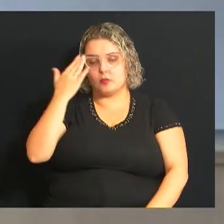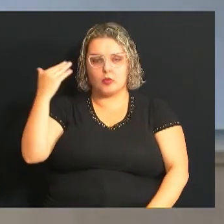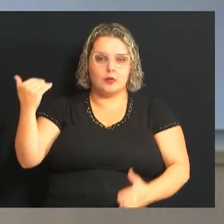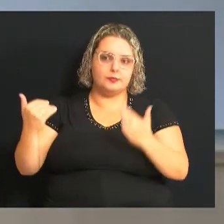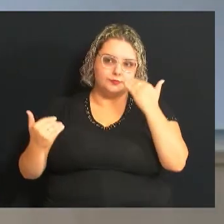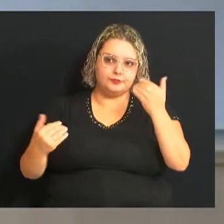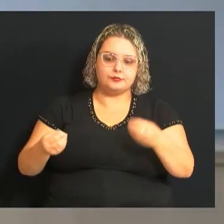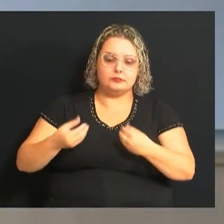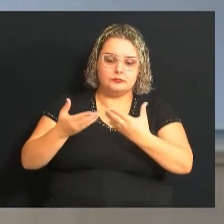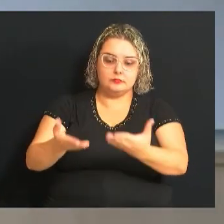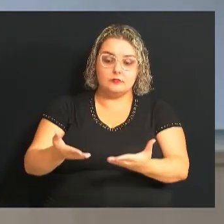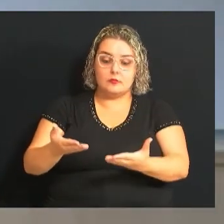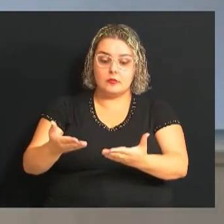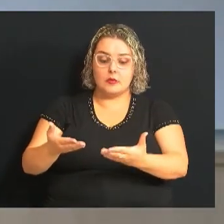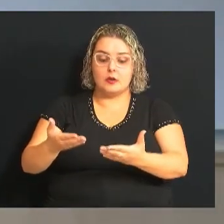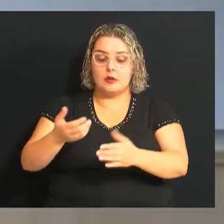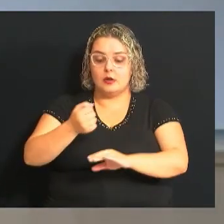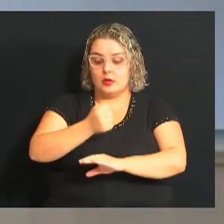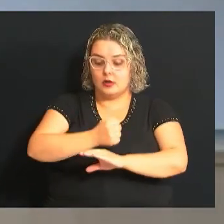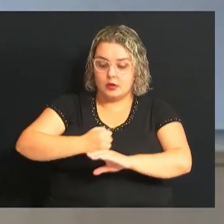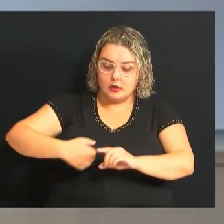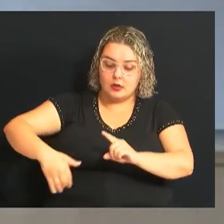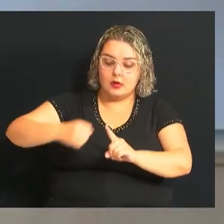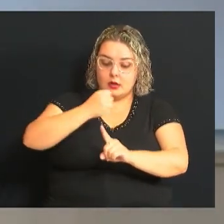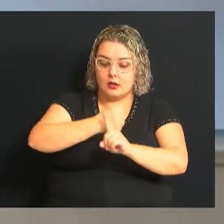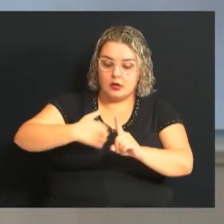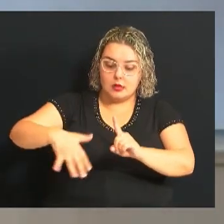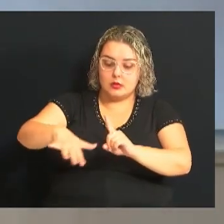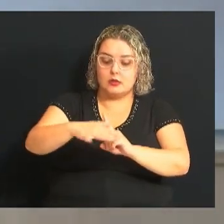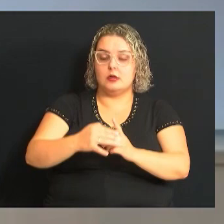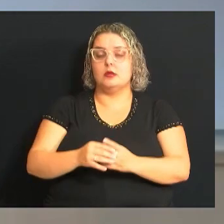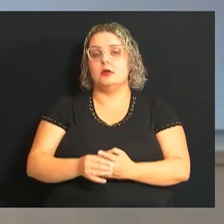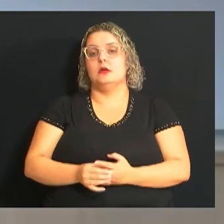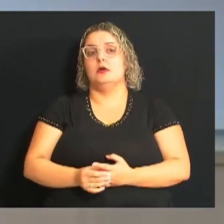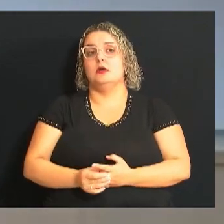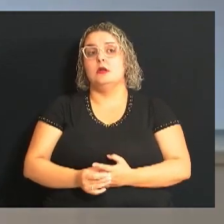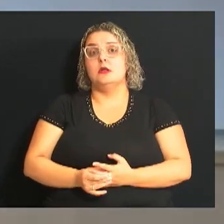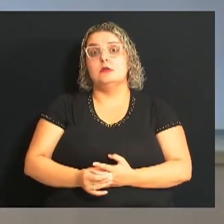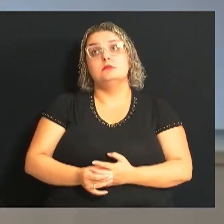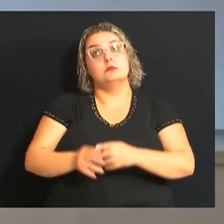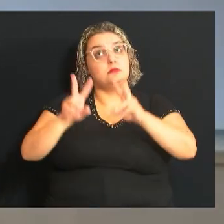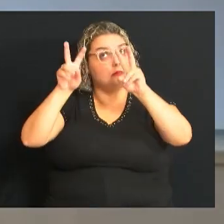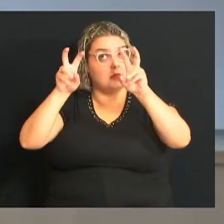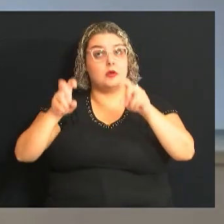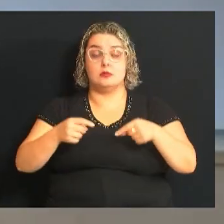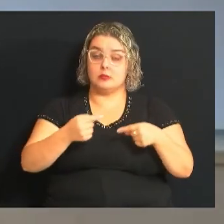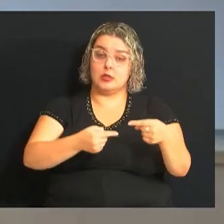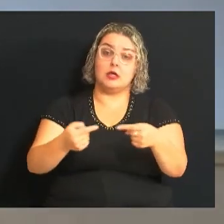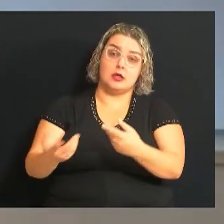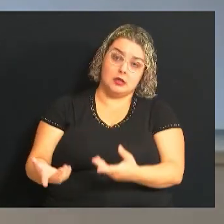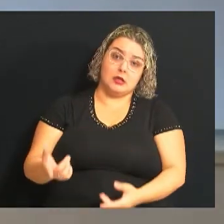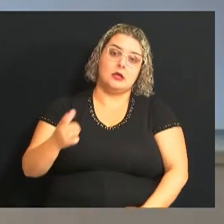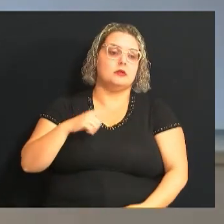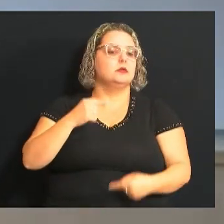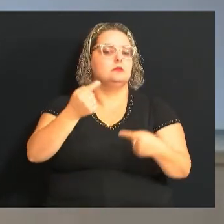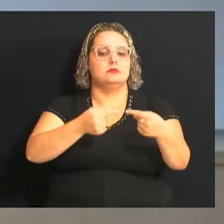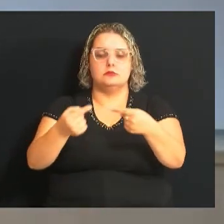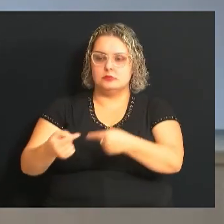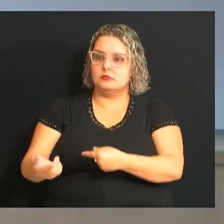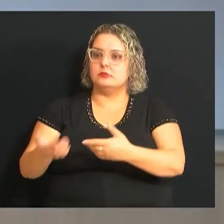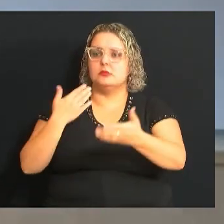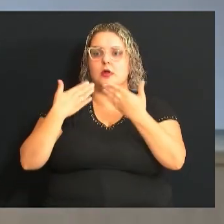público é que são alguns temas, é interessante que sejam debatidos. Então, isso gera um debate, gera uma conversa, as pessoas